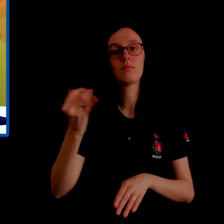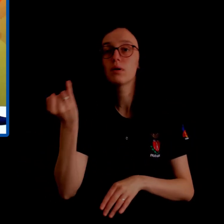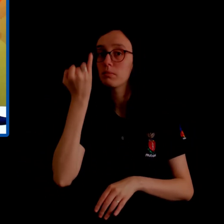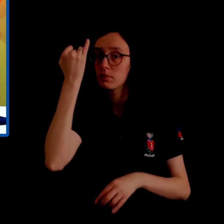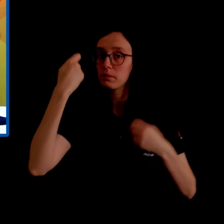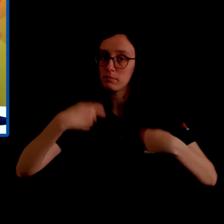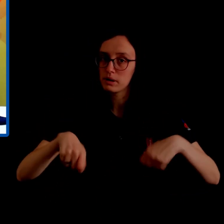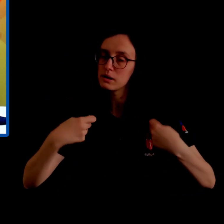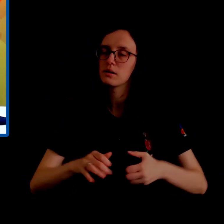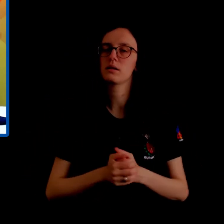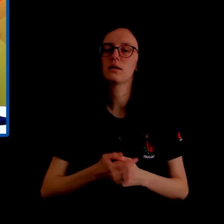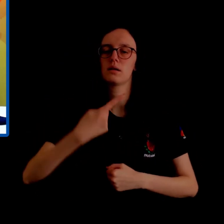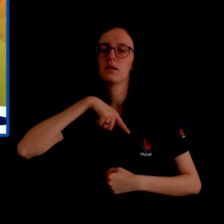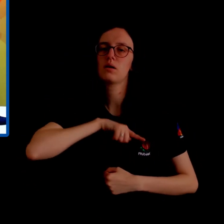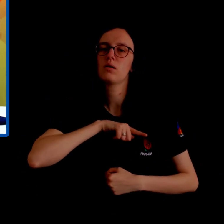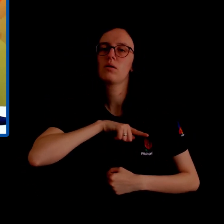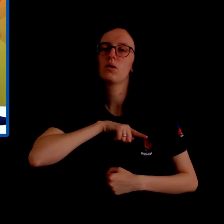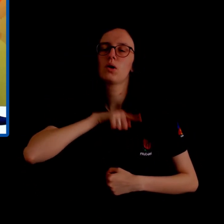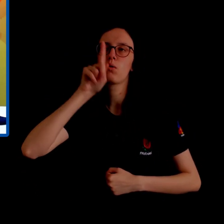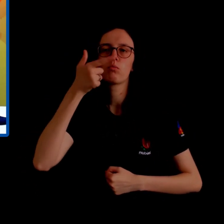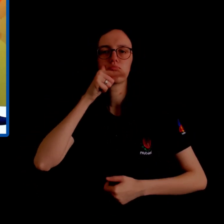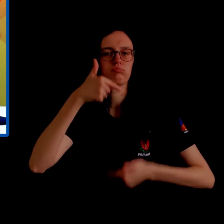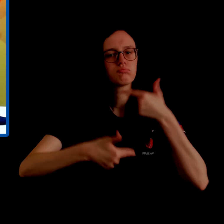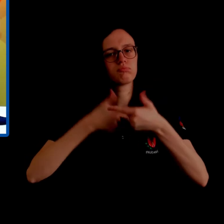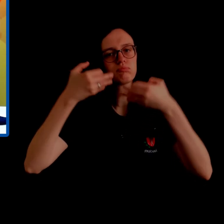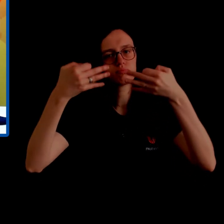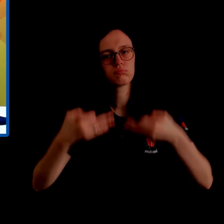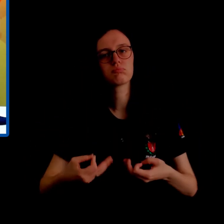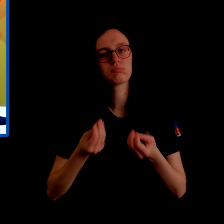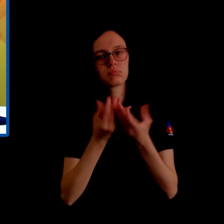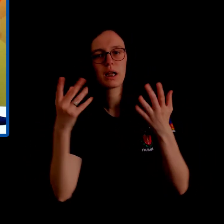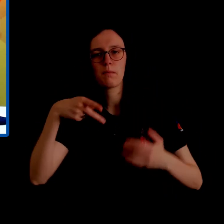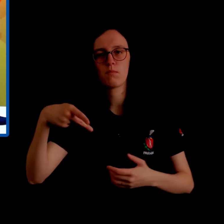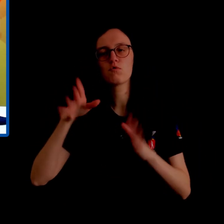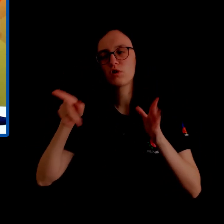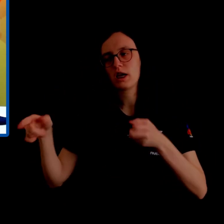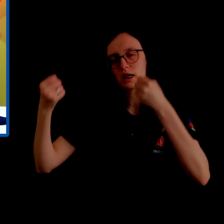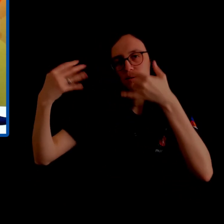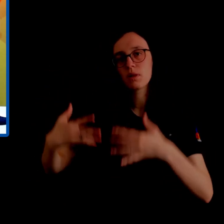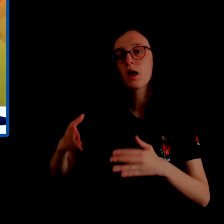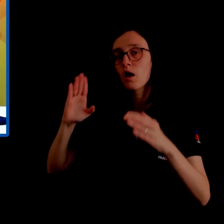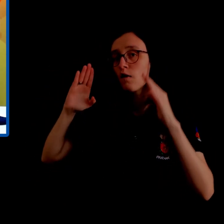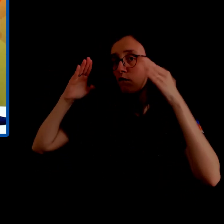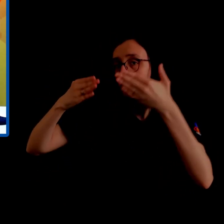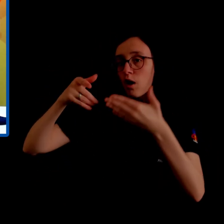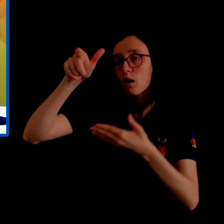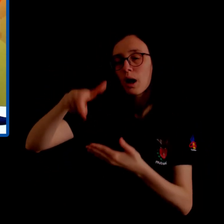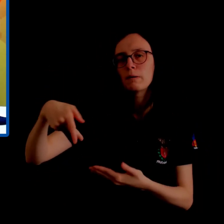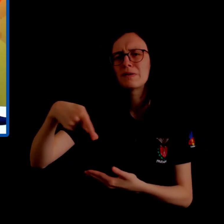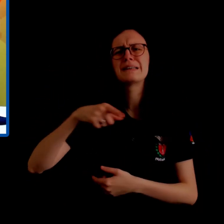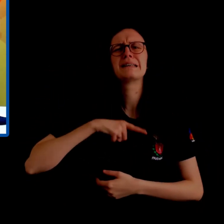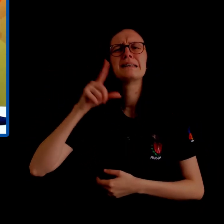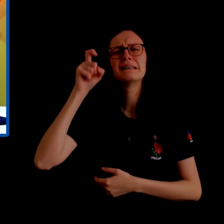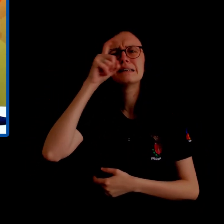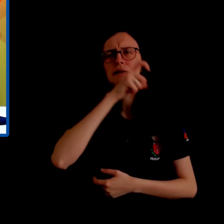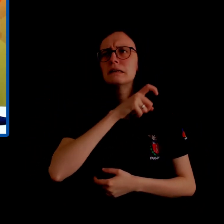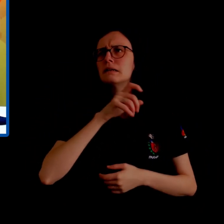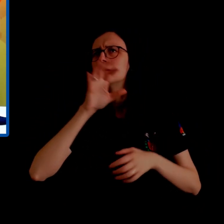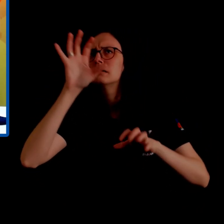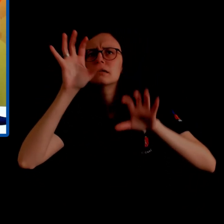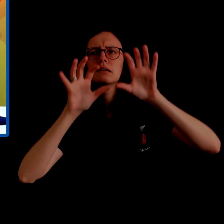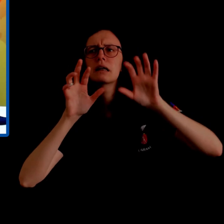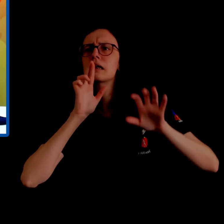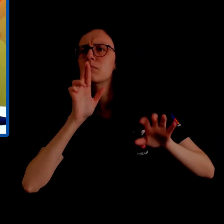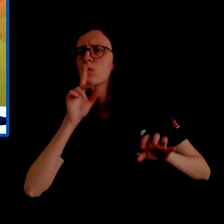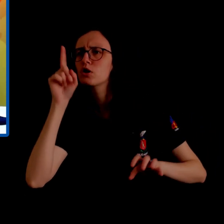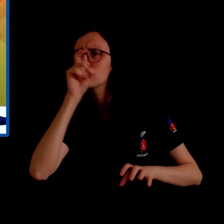alinhado para a gente conseguir fazer o trabalho. Para aquele professor que o Thiago muito bem colocou, tenho dificuldade de visualizar as